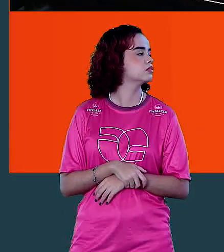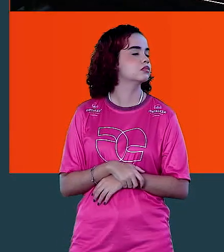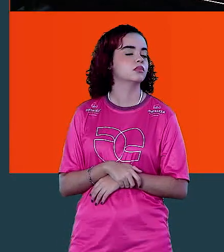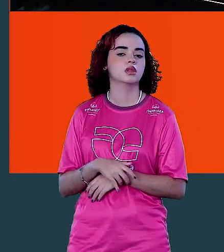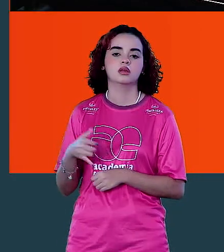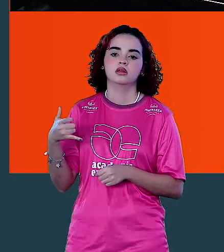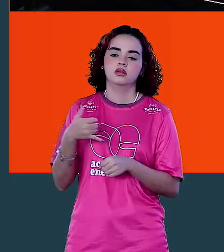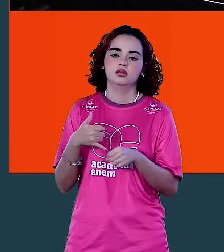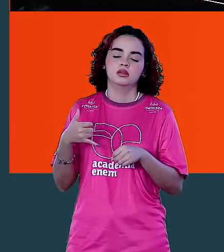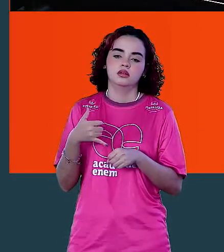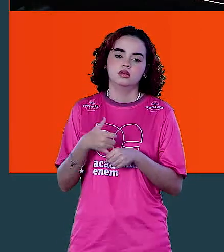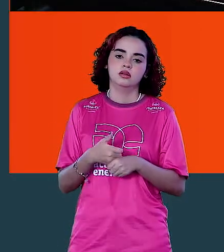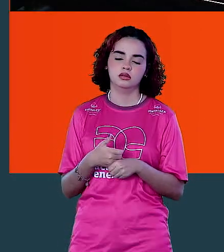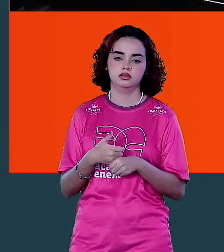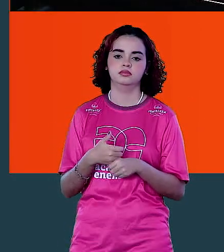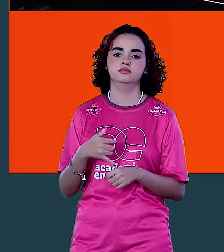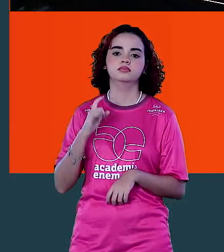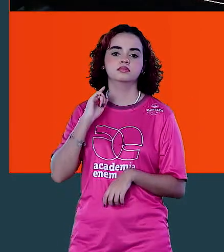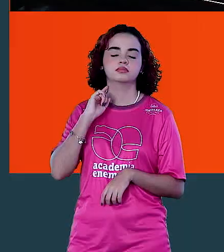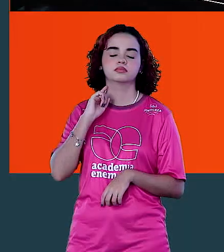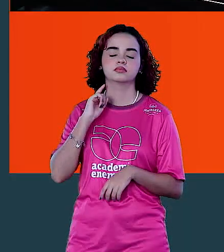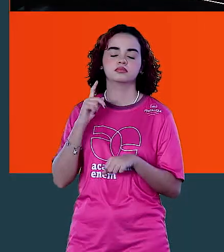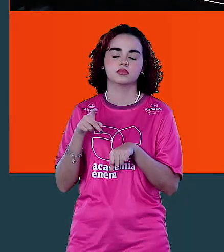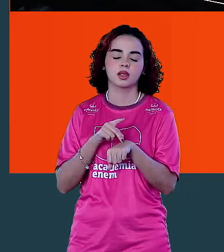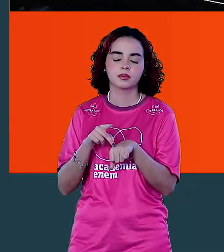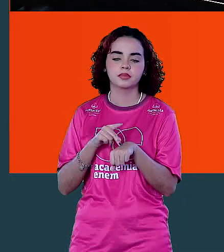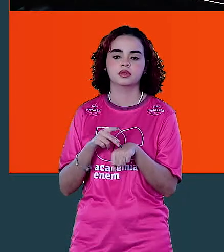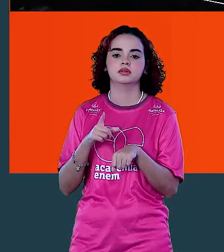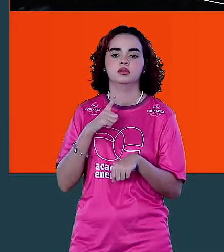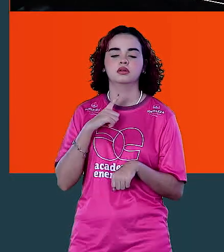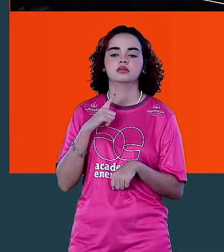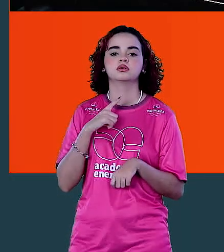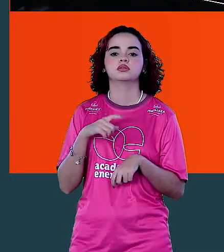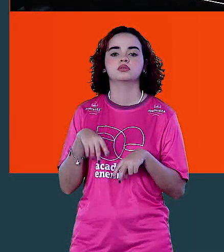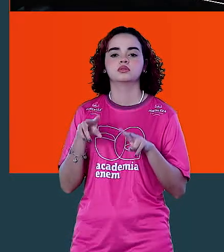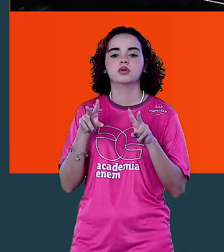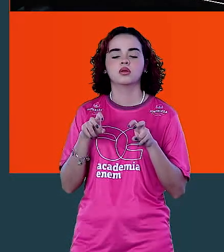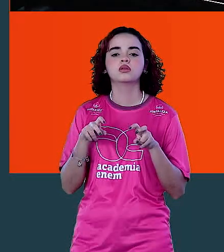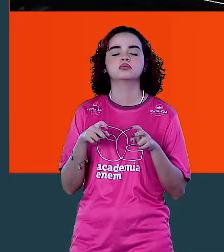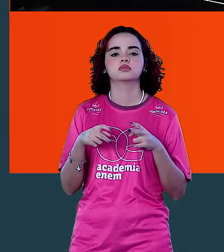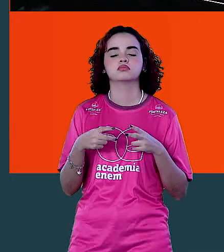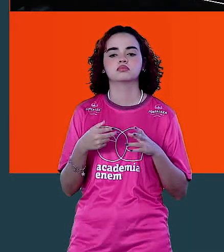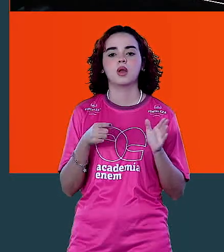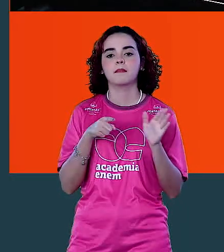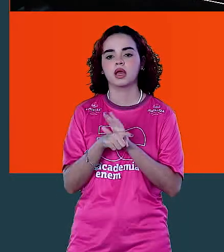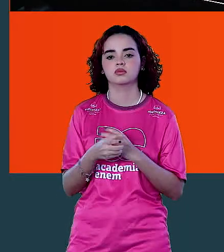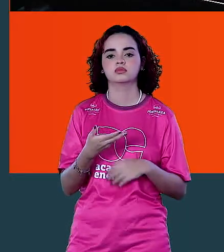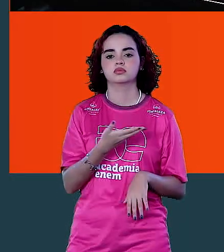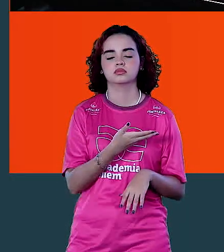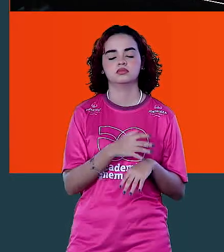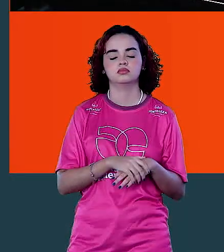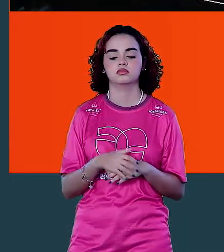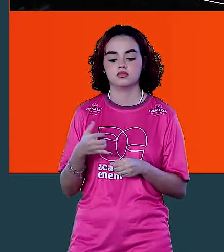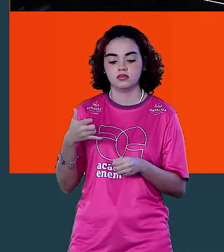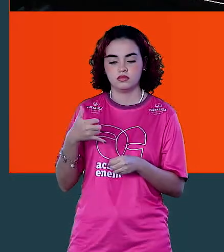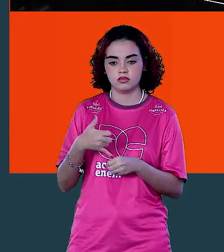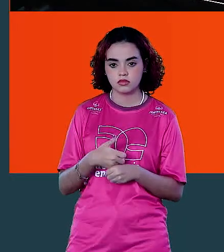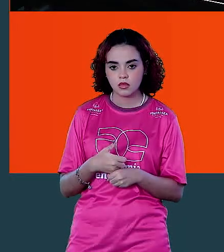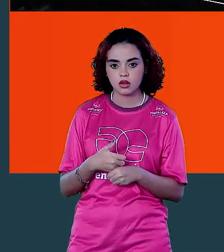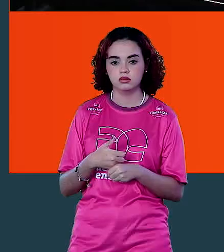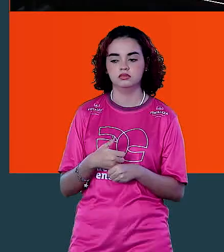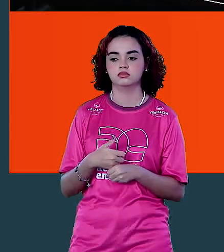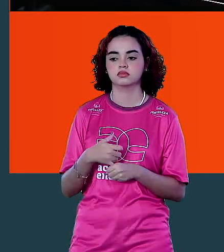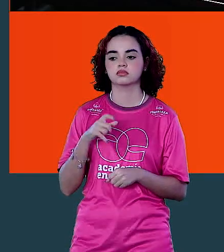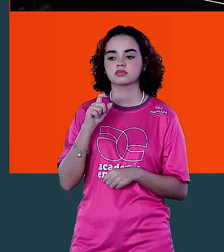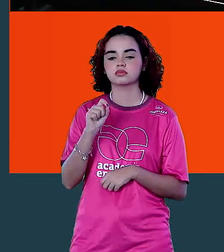Petróleo. Melhor exemplo, porque a gente está vendo sobre a substância apolar, a gente vai fazer questão sobre ela também. O petróleo, ele é formado de quê?